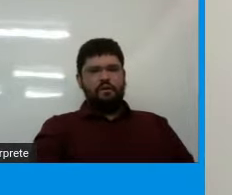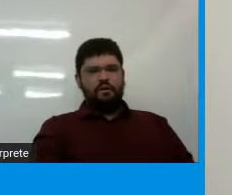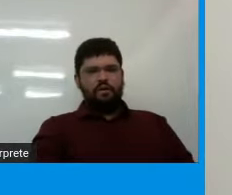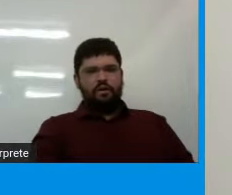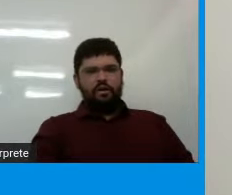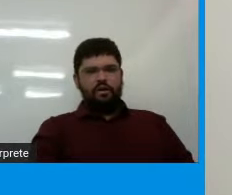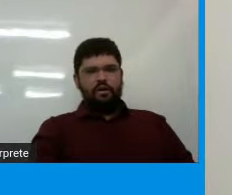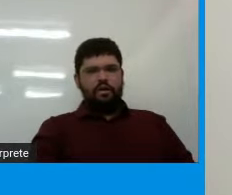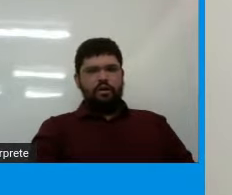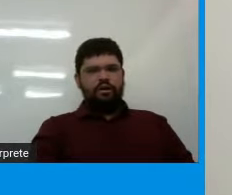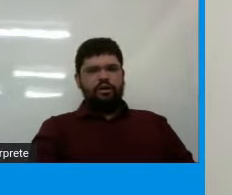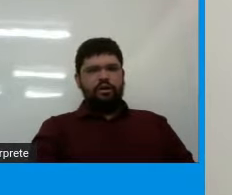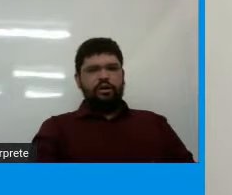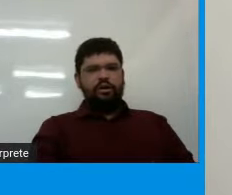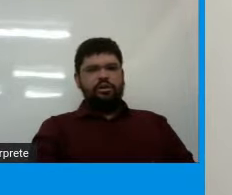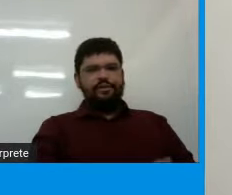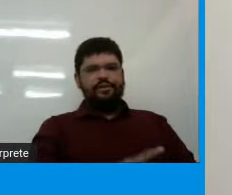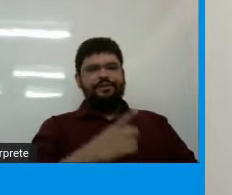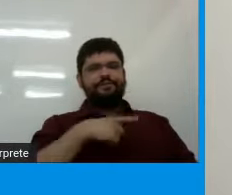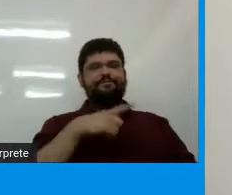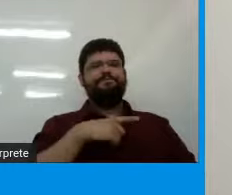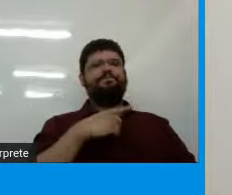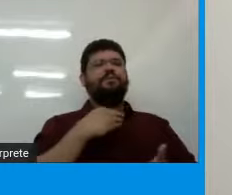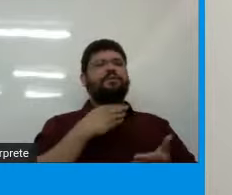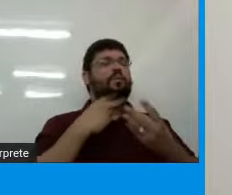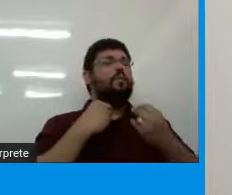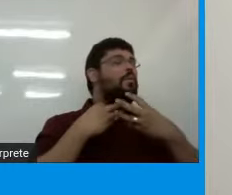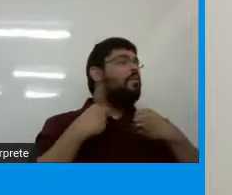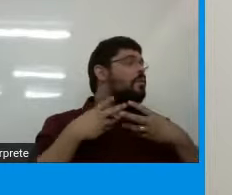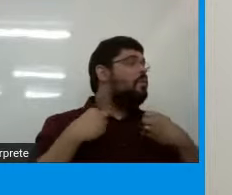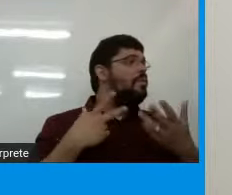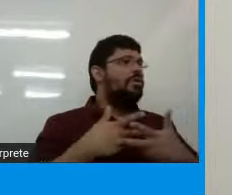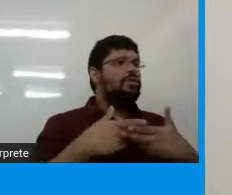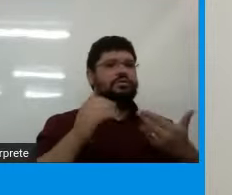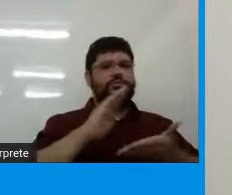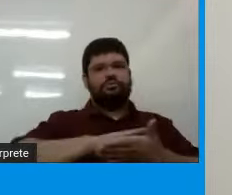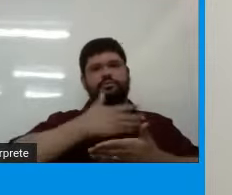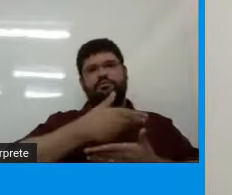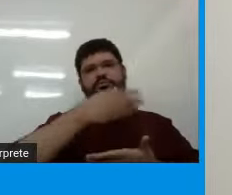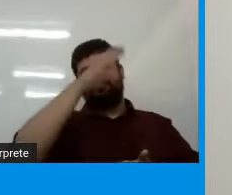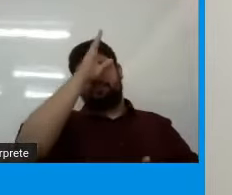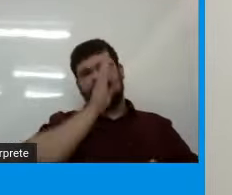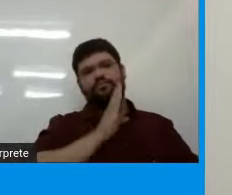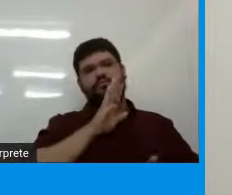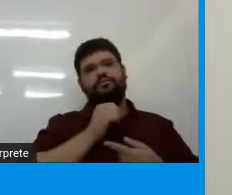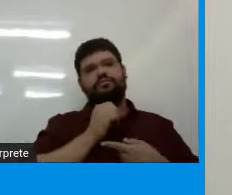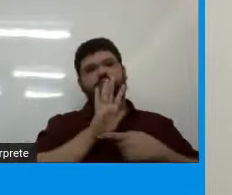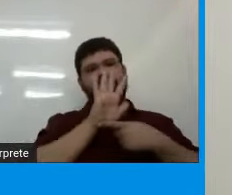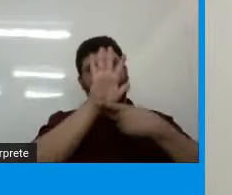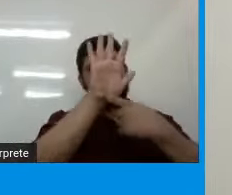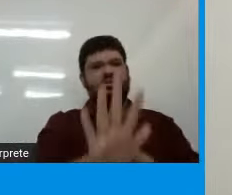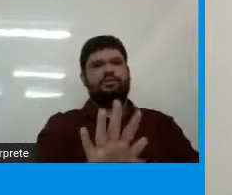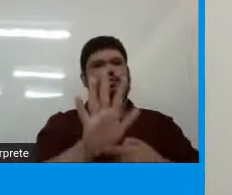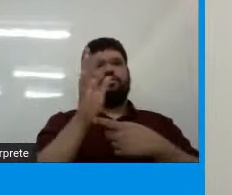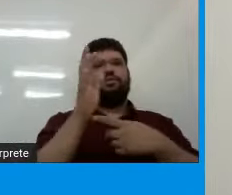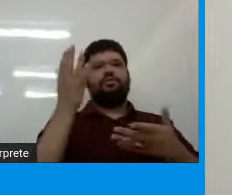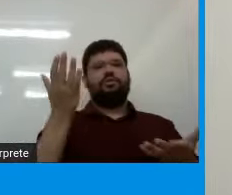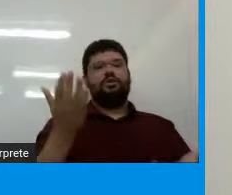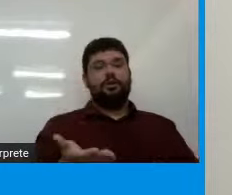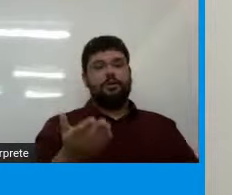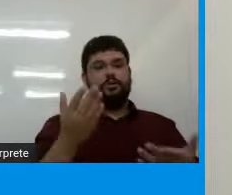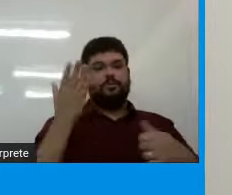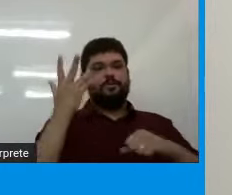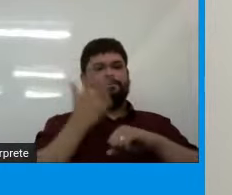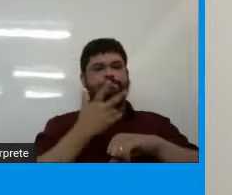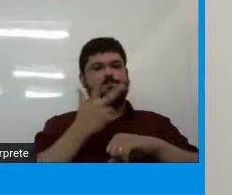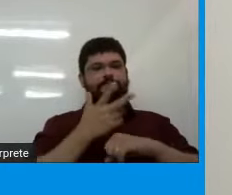Por fim, saiba que tem muitos programas que fazem edição de vídeo gratuitamente na internet, inclusive no próprio celular. Isso permite que você brinque